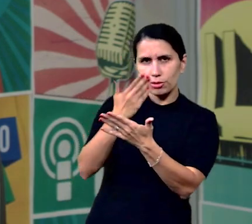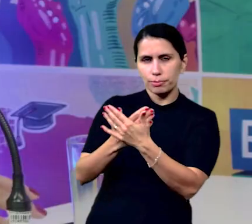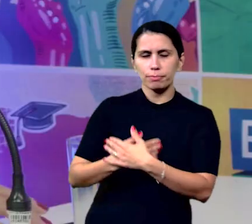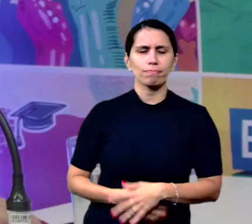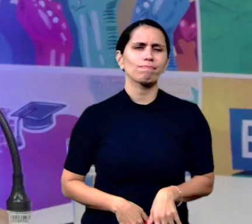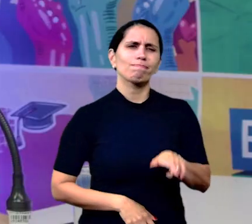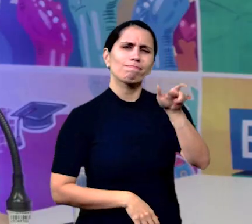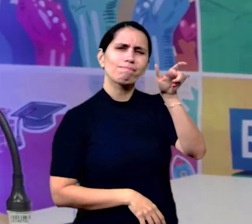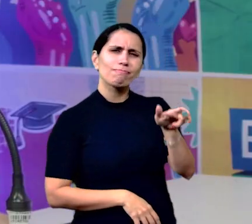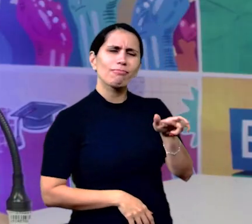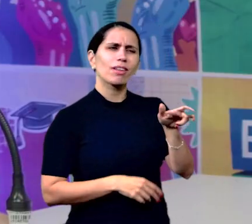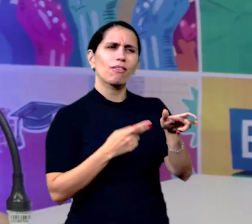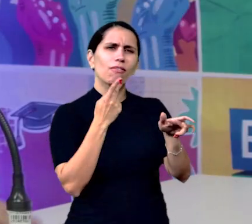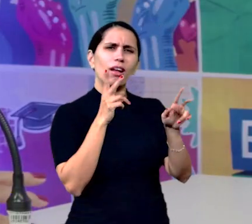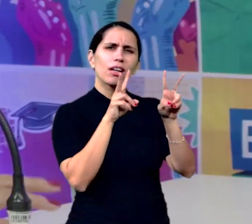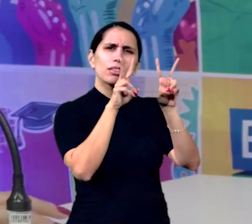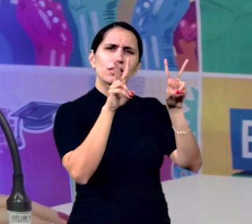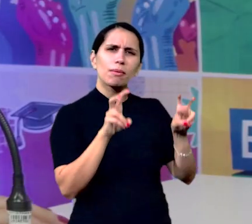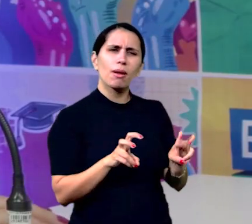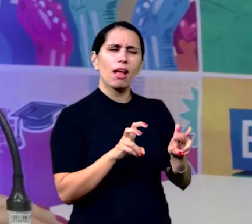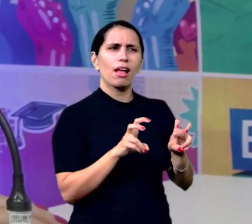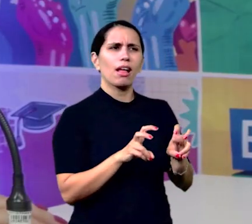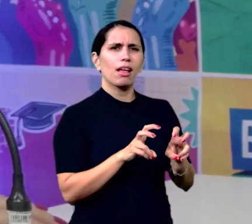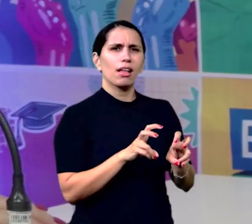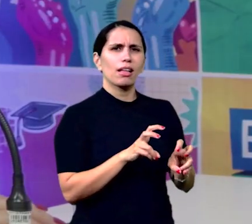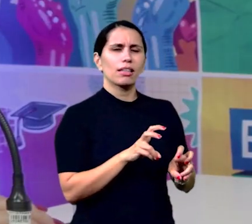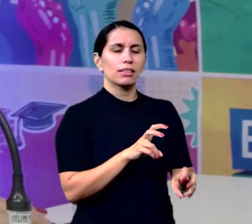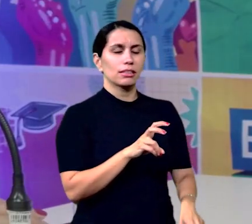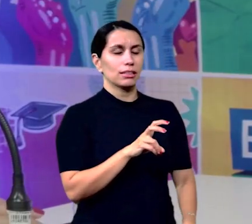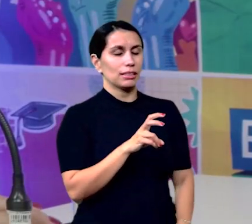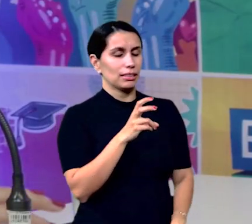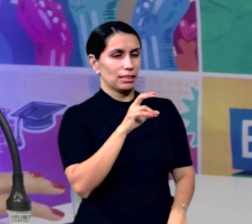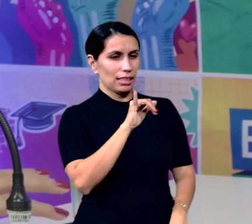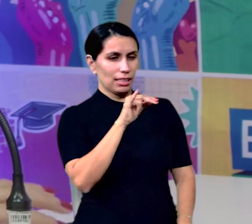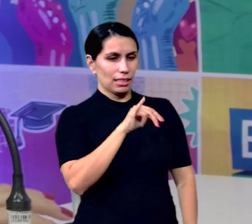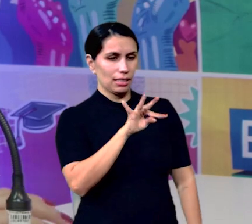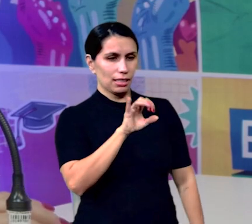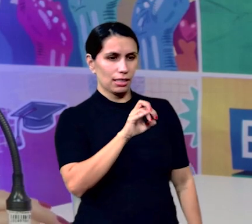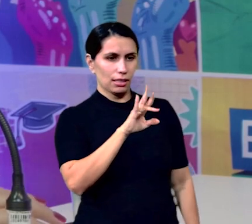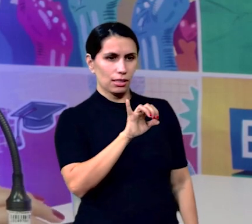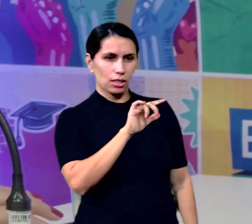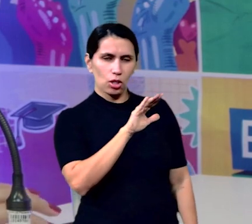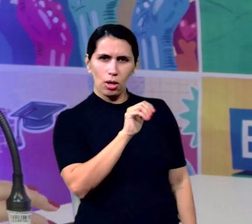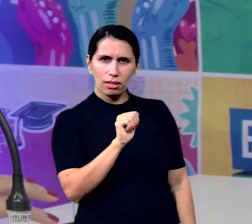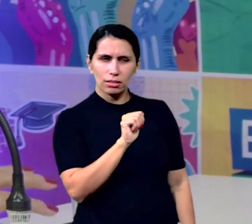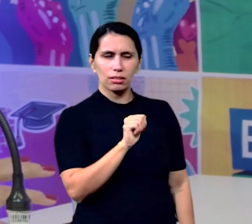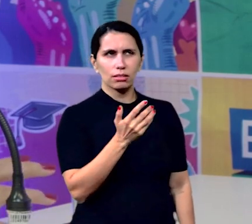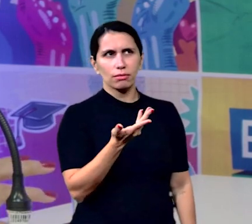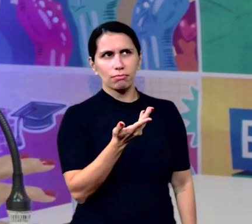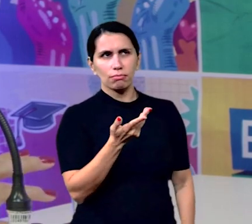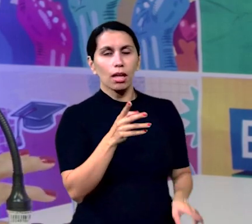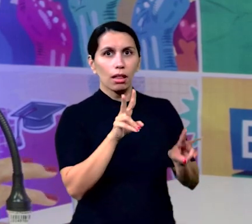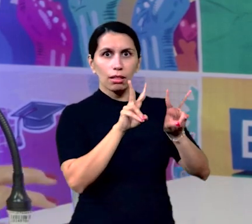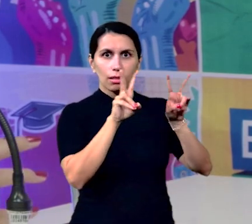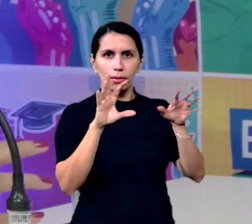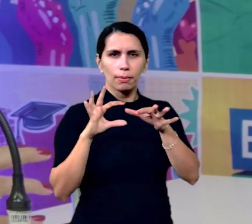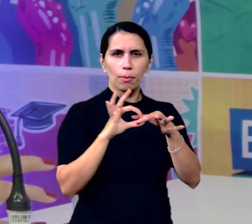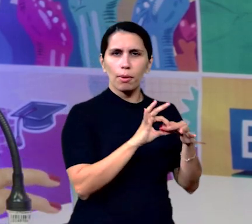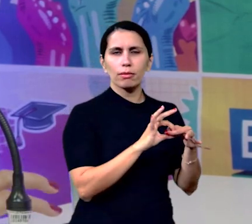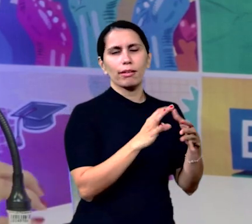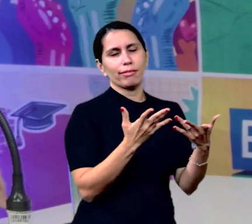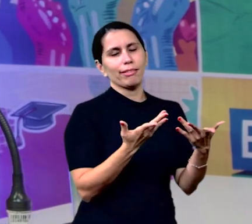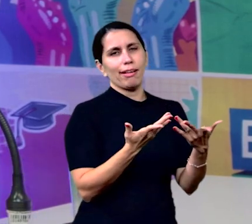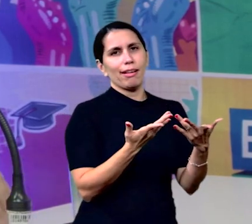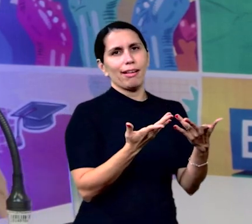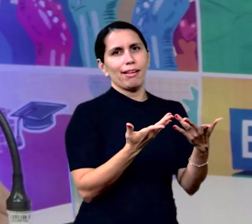Você tocou no assunto, né, sobre intolerância e também quando a gente fala sobre religião, também, não tem como não